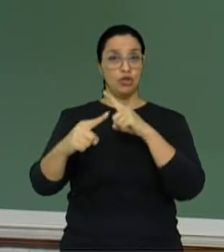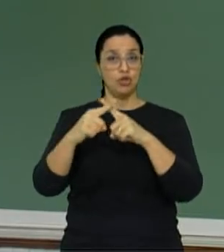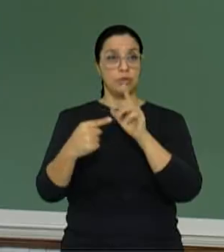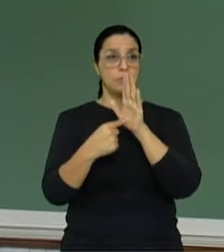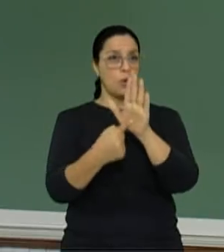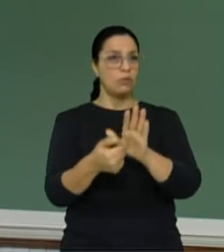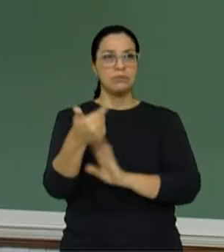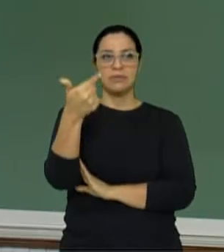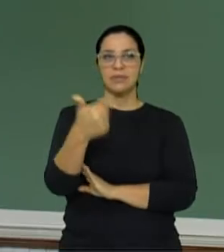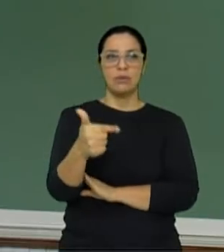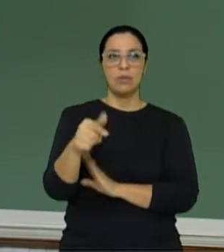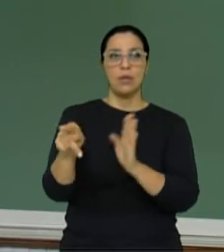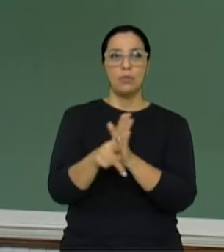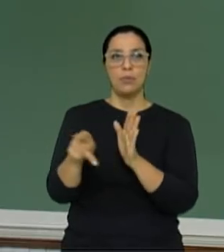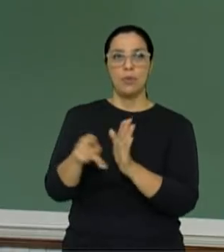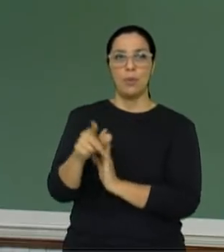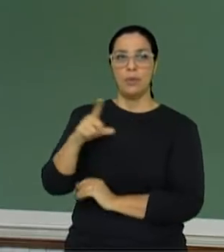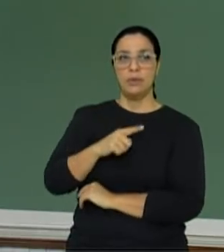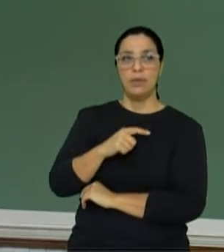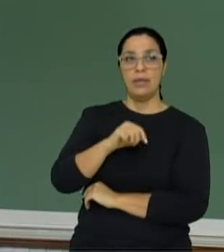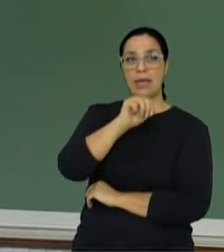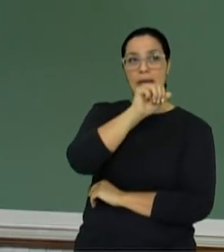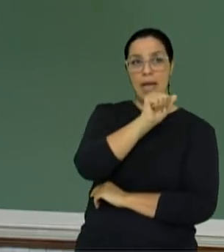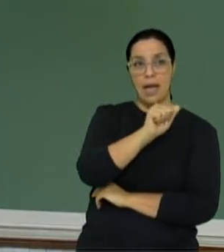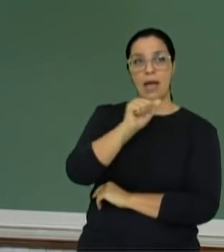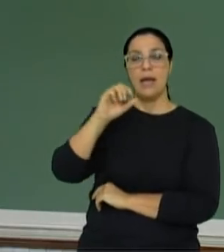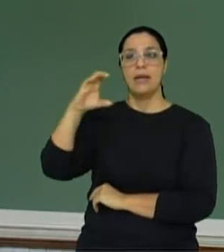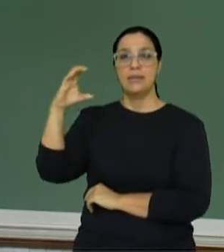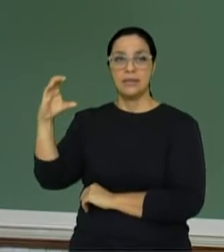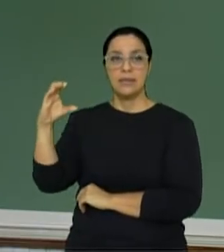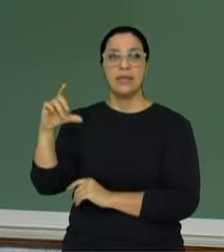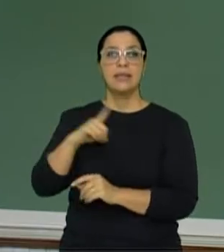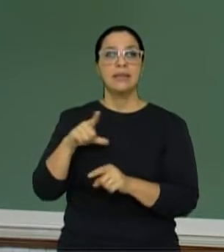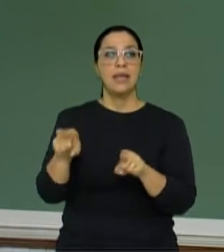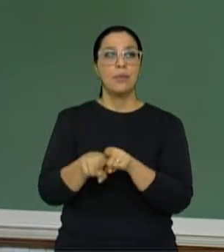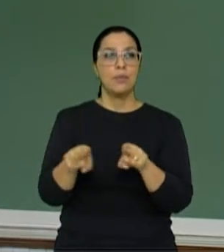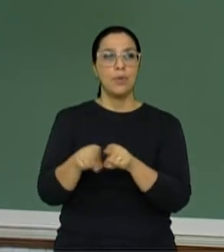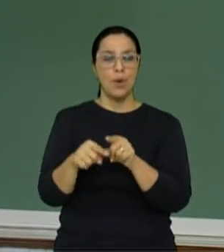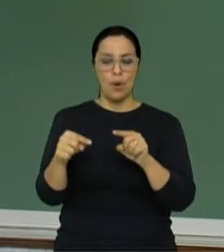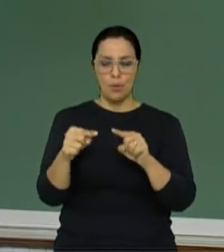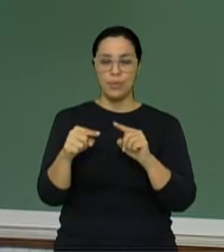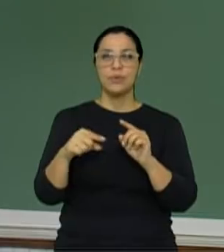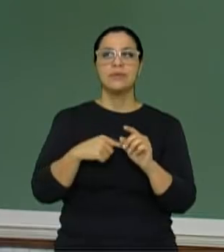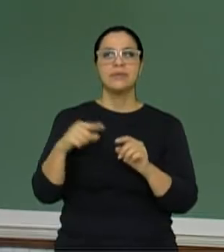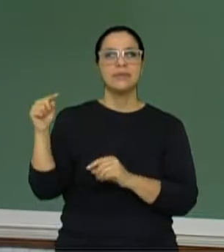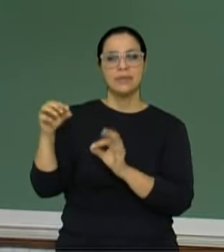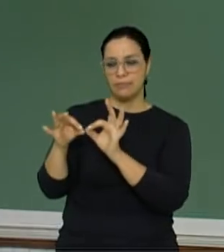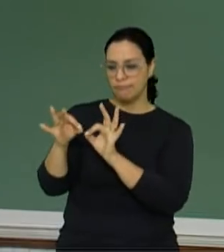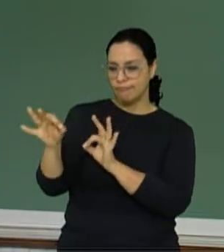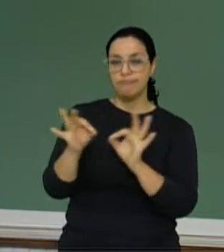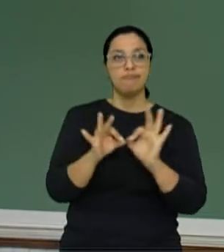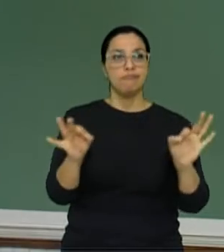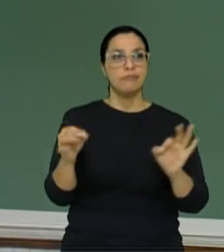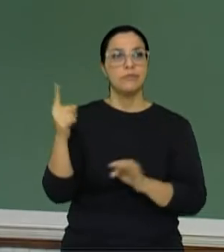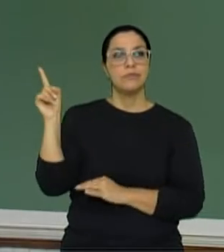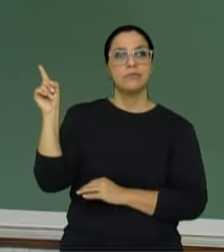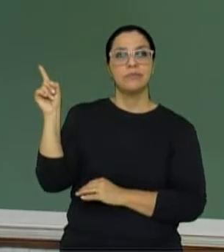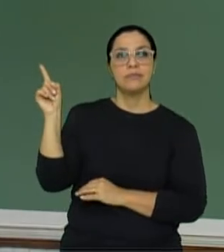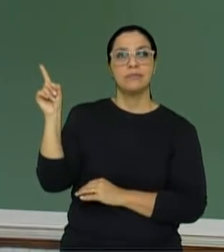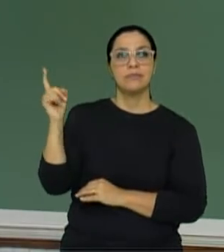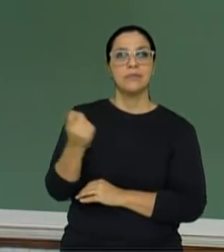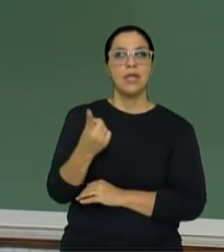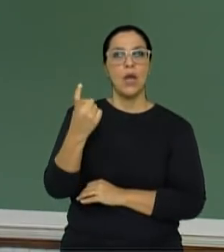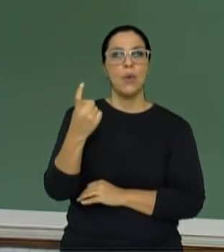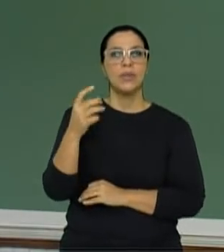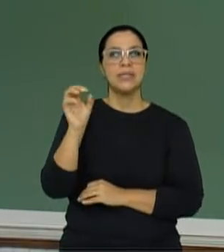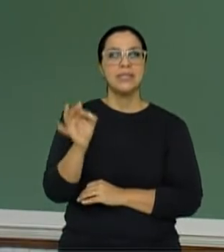X aqui. Sobraria essa e essa, né? Como ela tem essa ripinha aqui atravessando, né?